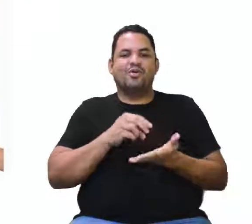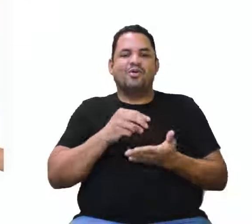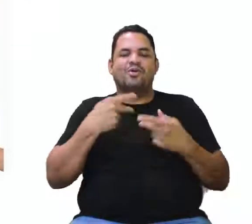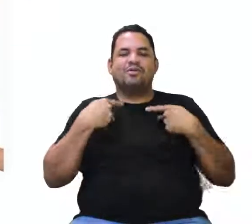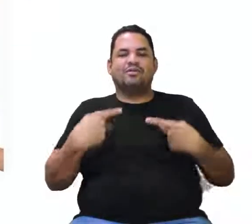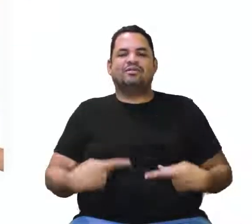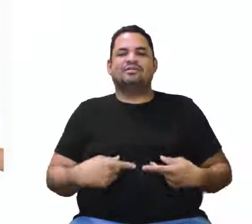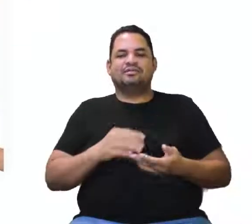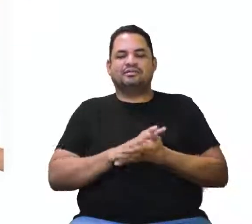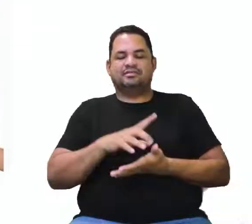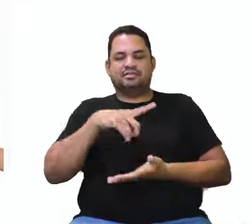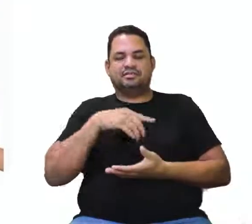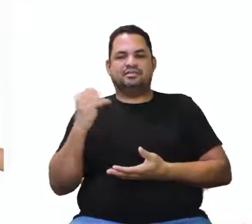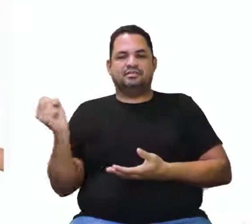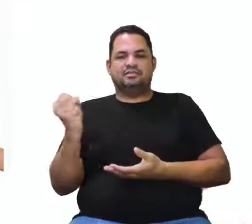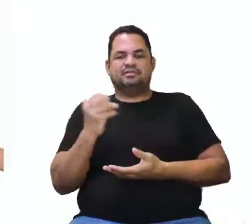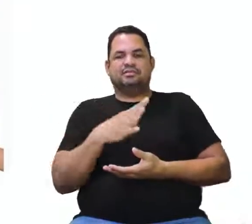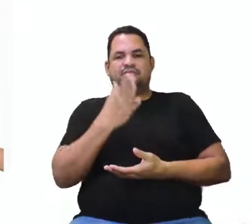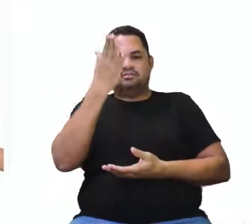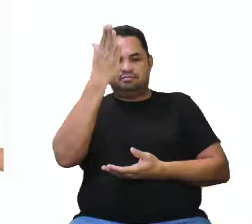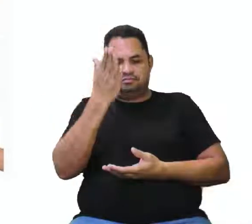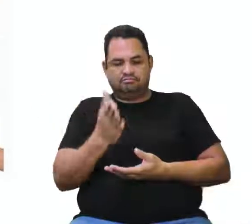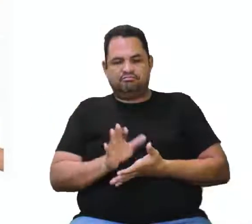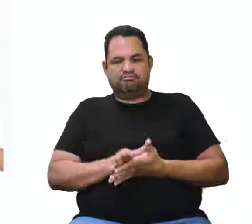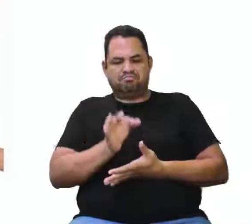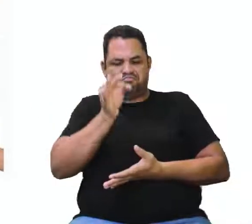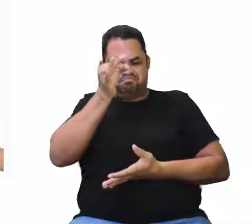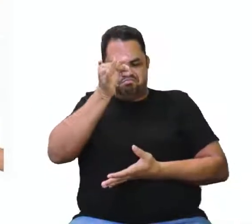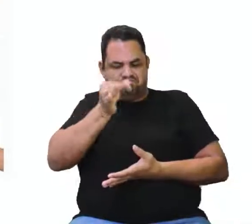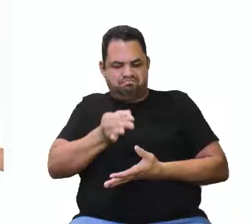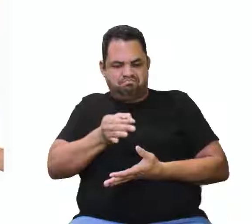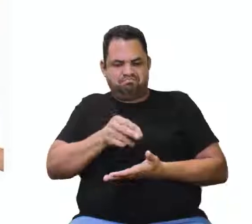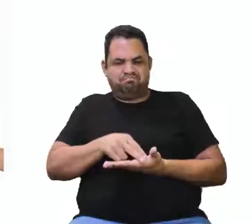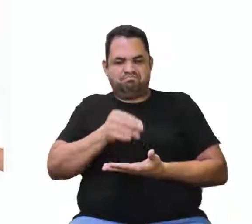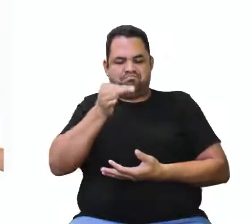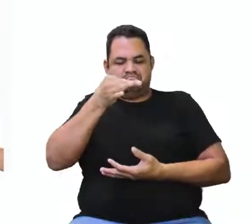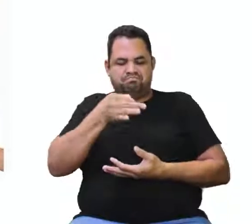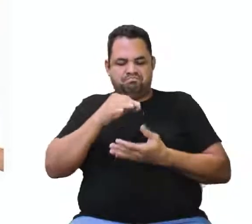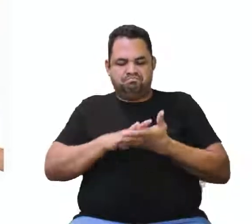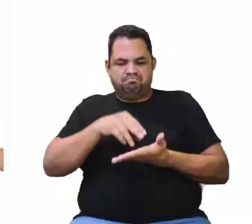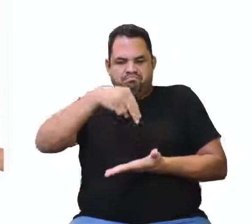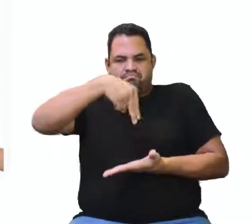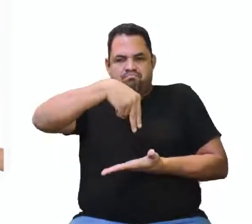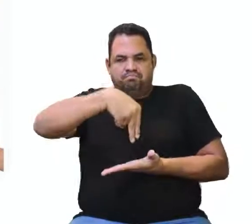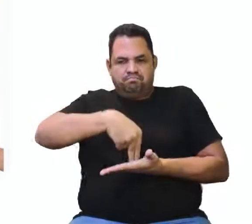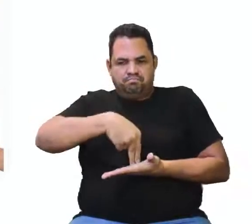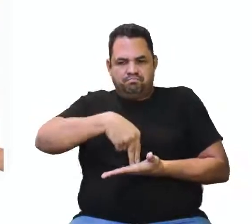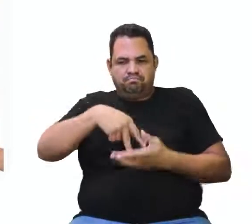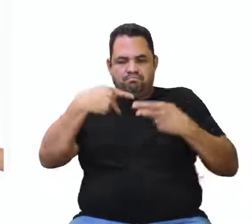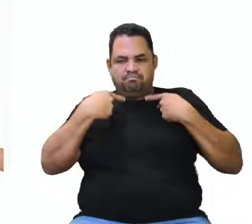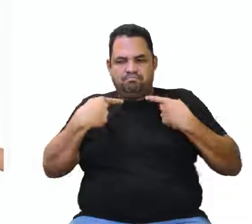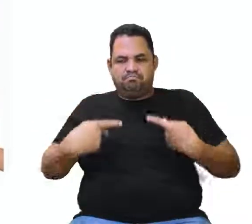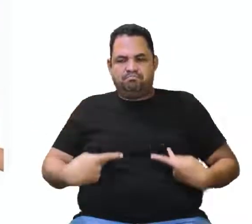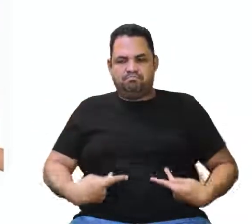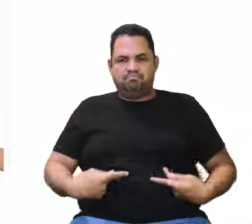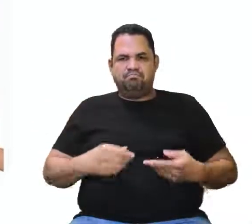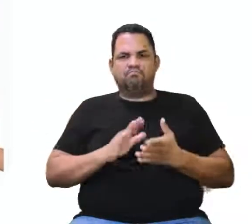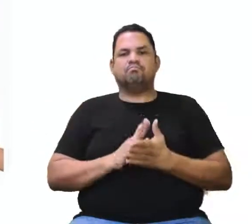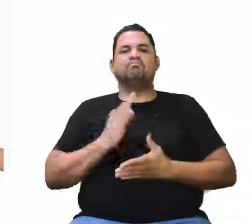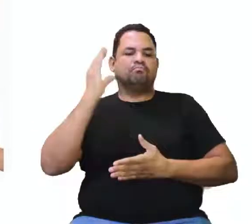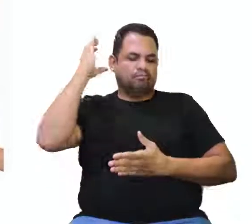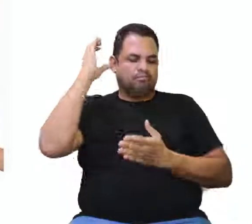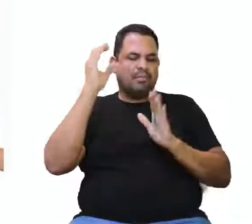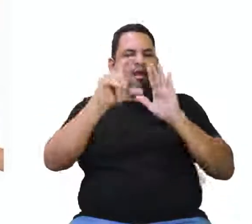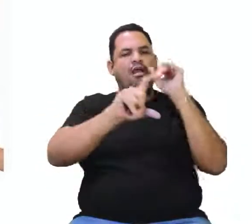Ou será que eu tenho jovens que anda realmente ali com a coluna ereta, tem uma postura corporal na região